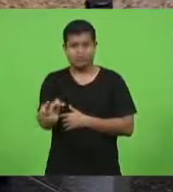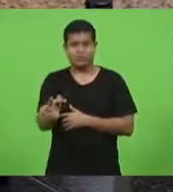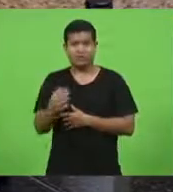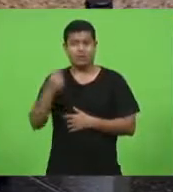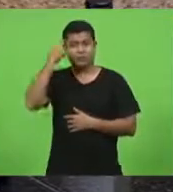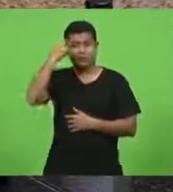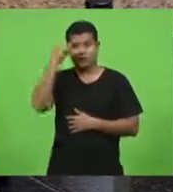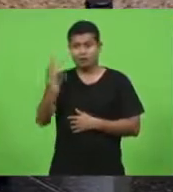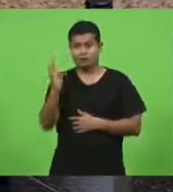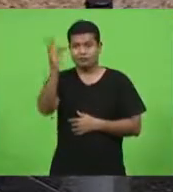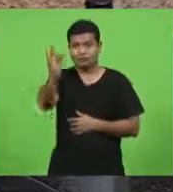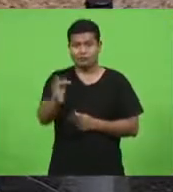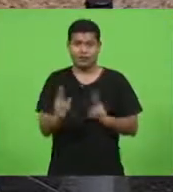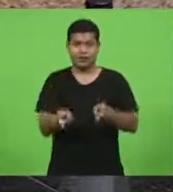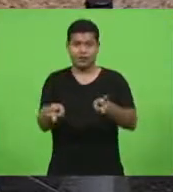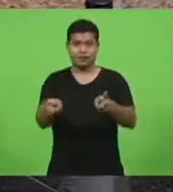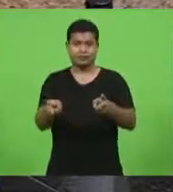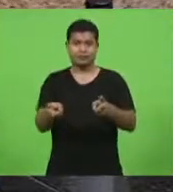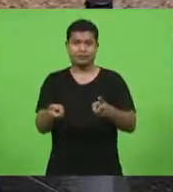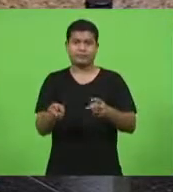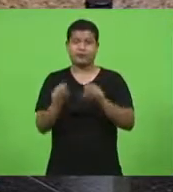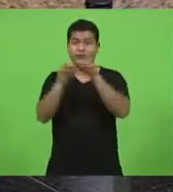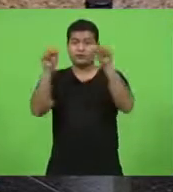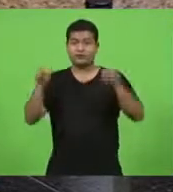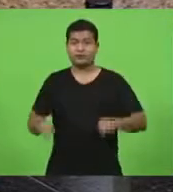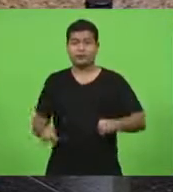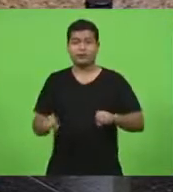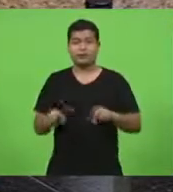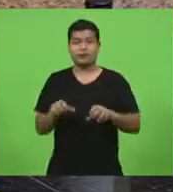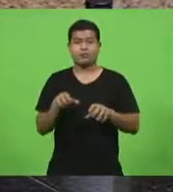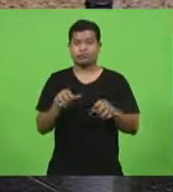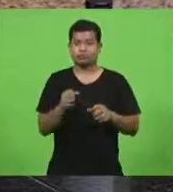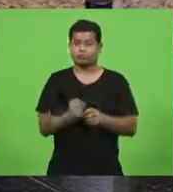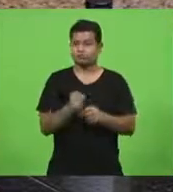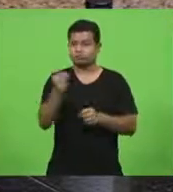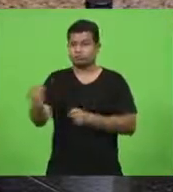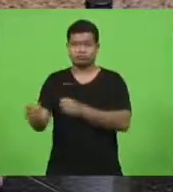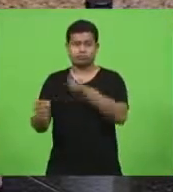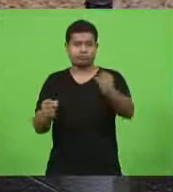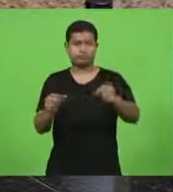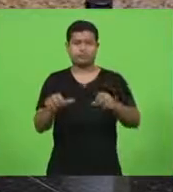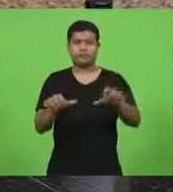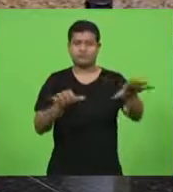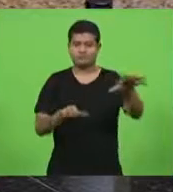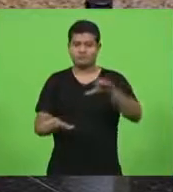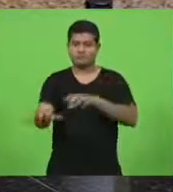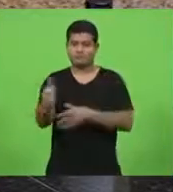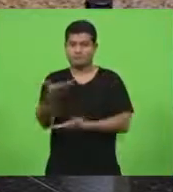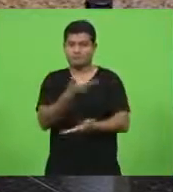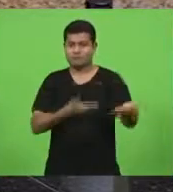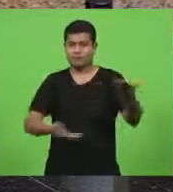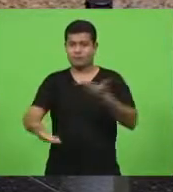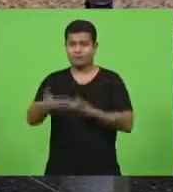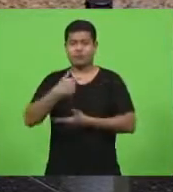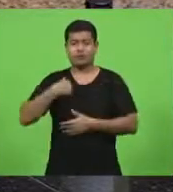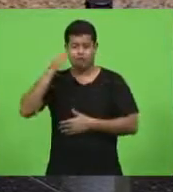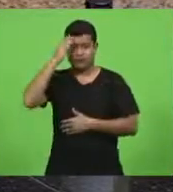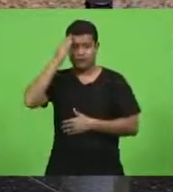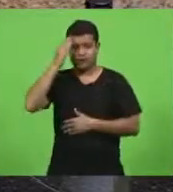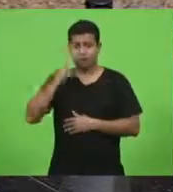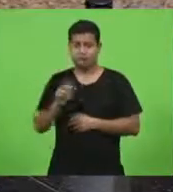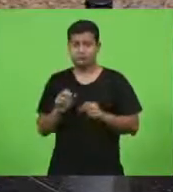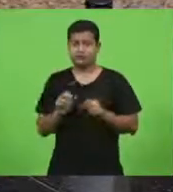futuro. Sistema de movimentação de tropa. A gente sabe muito bem que nós estamos ali relocando pessoas